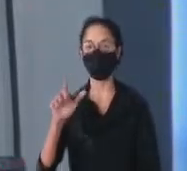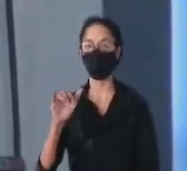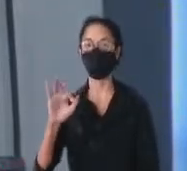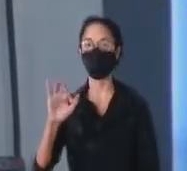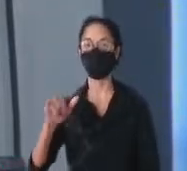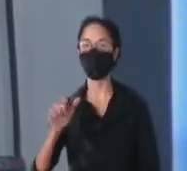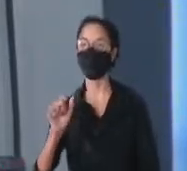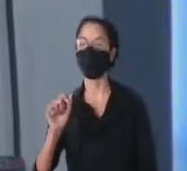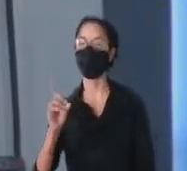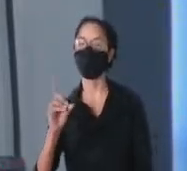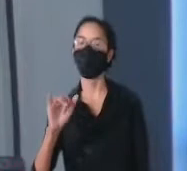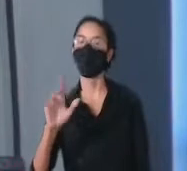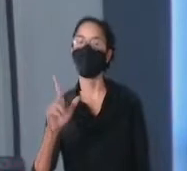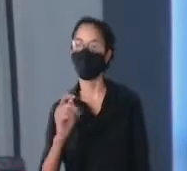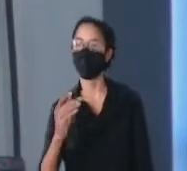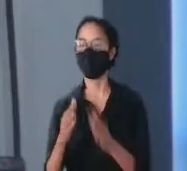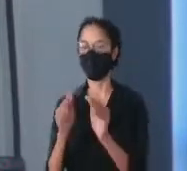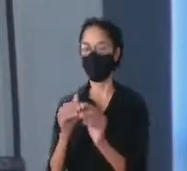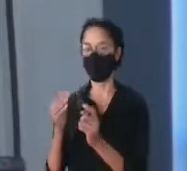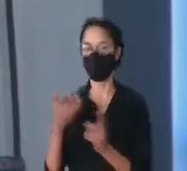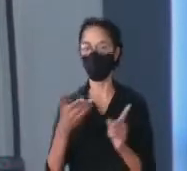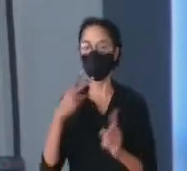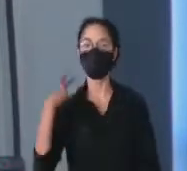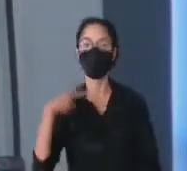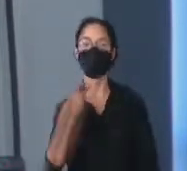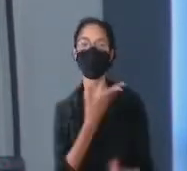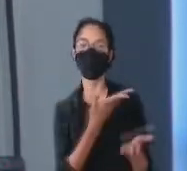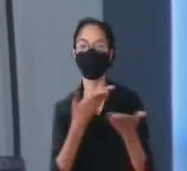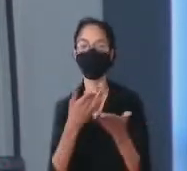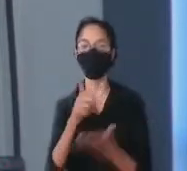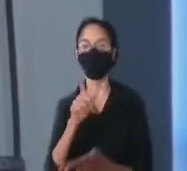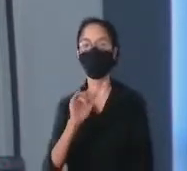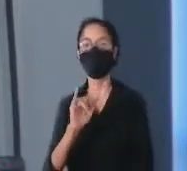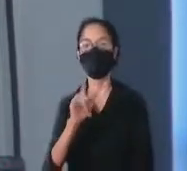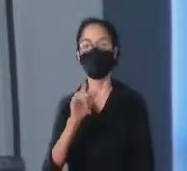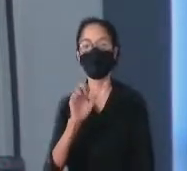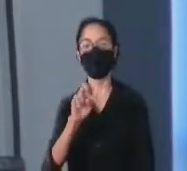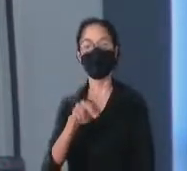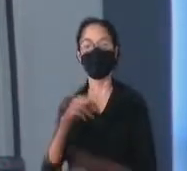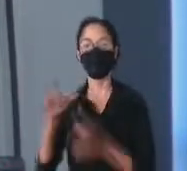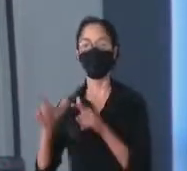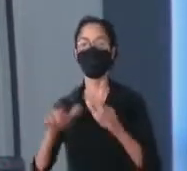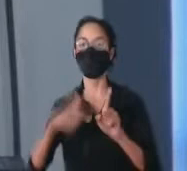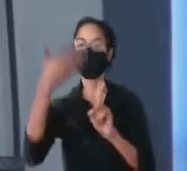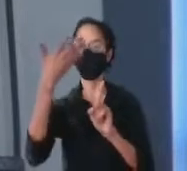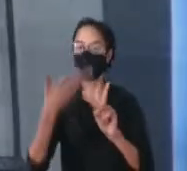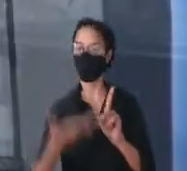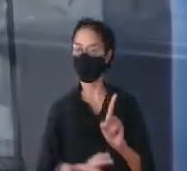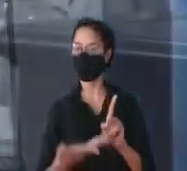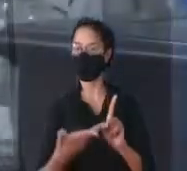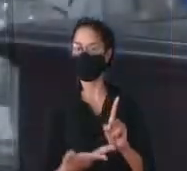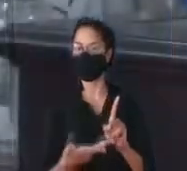solicitamos a senhora vereadora Lilian França que se coloca à frente da mesa diretiva para realizar a entrega da homenagem